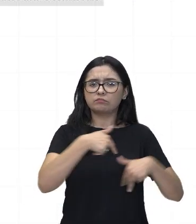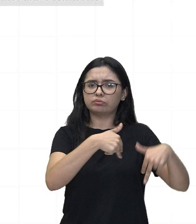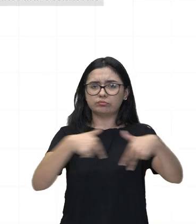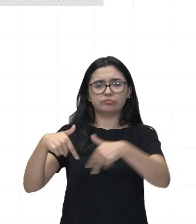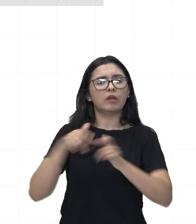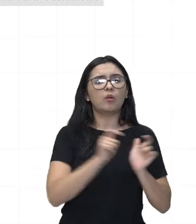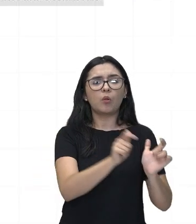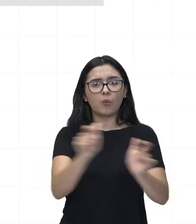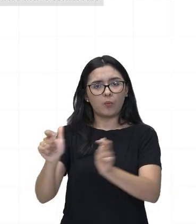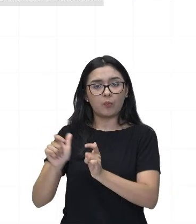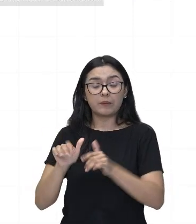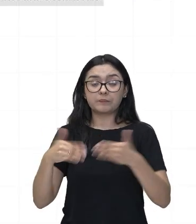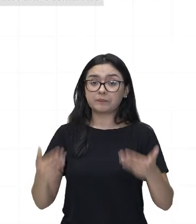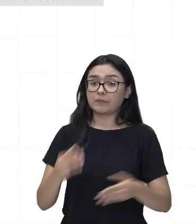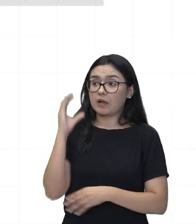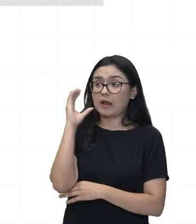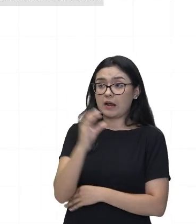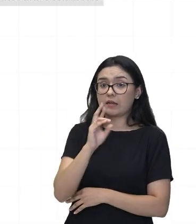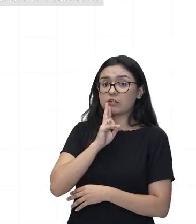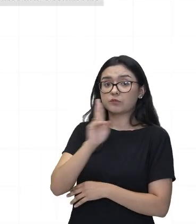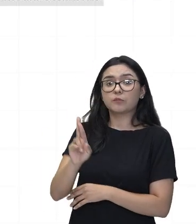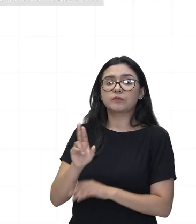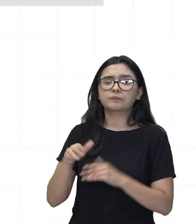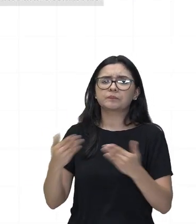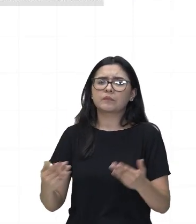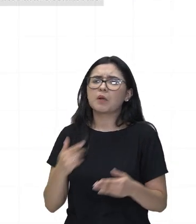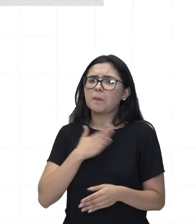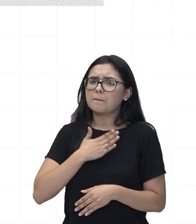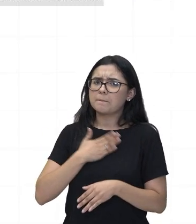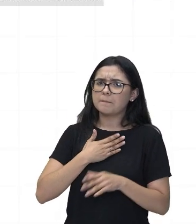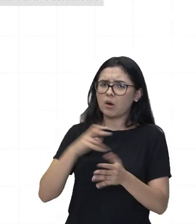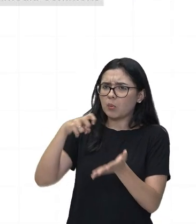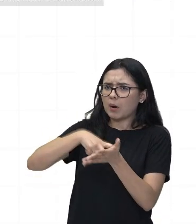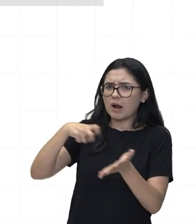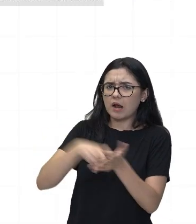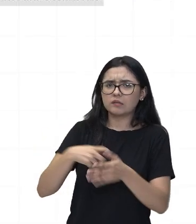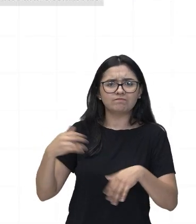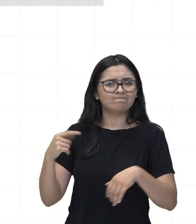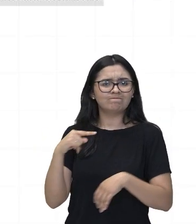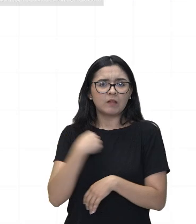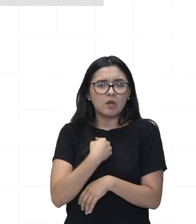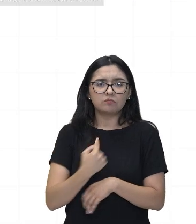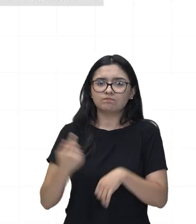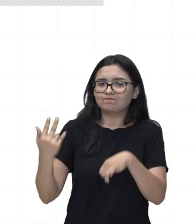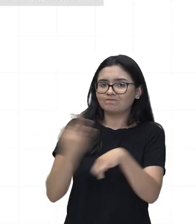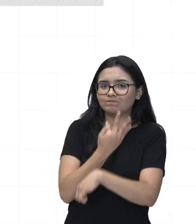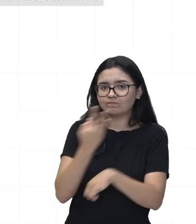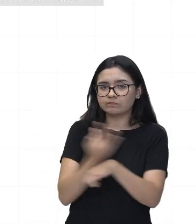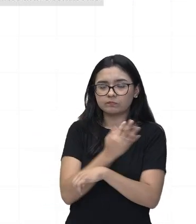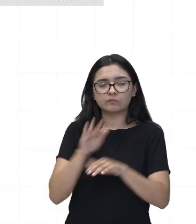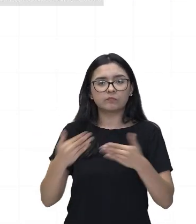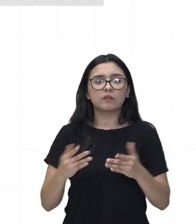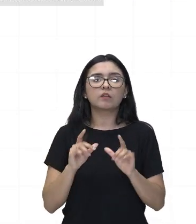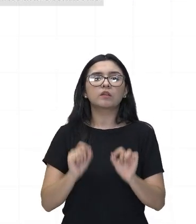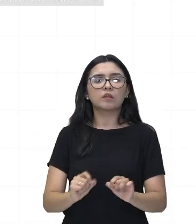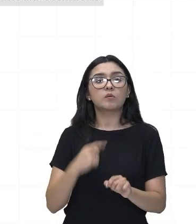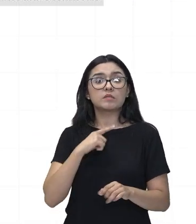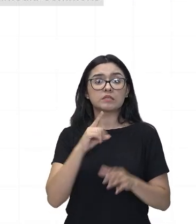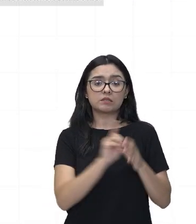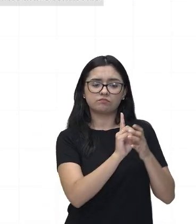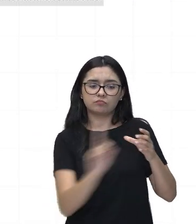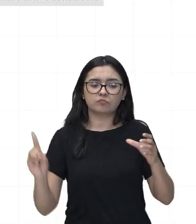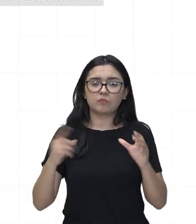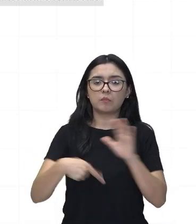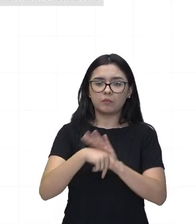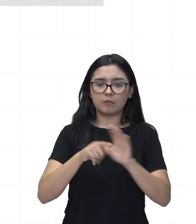terra. Caim disse ao Senhor: meu castigo é grande demais para que eu possa suportar. Eis que me expulsais agora